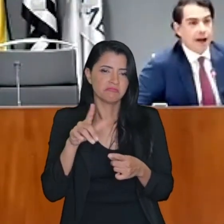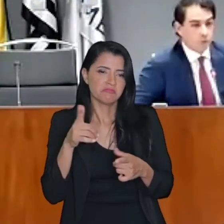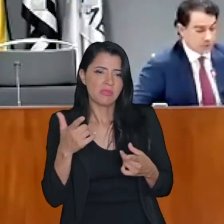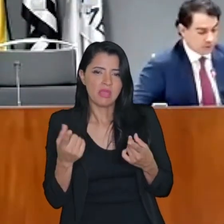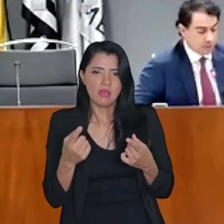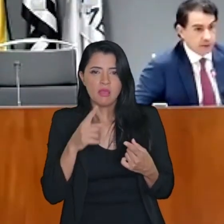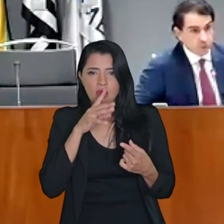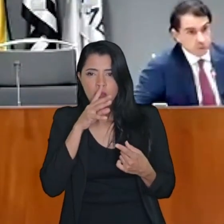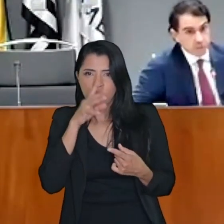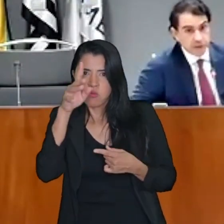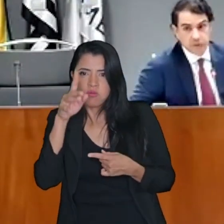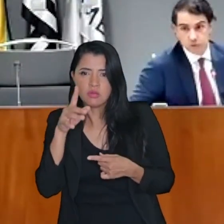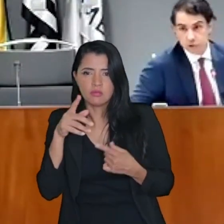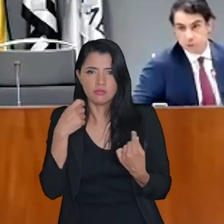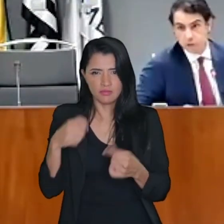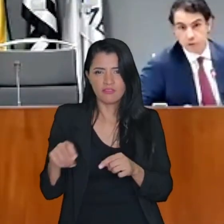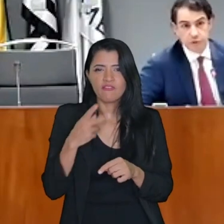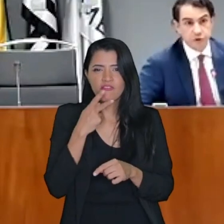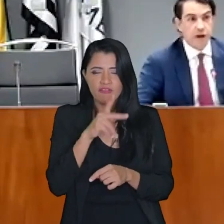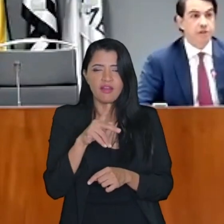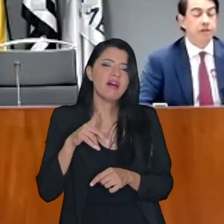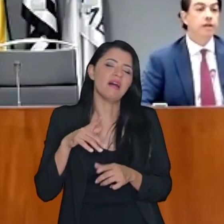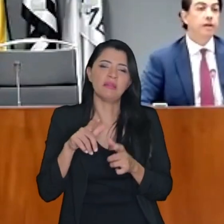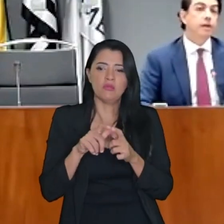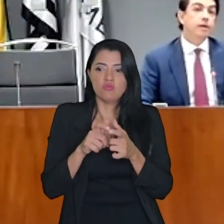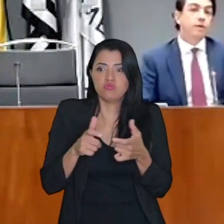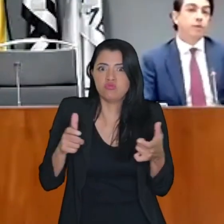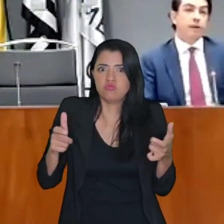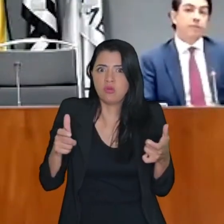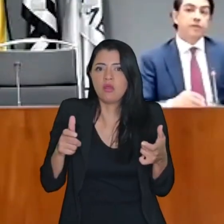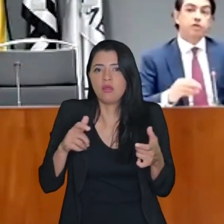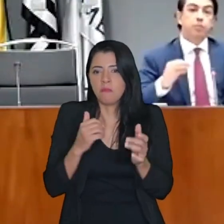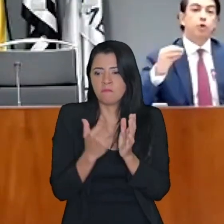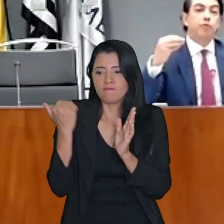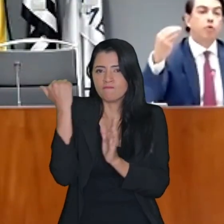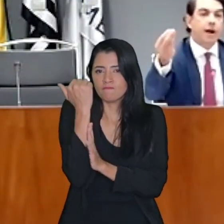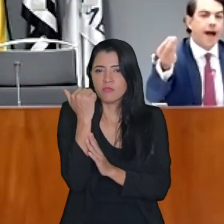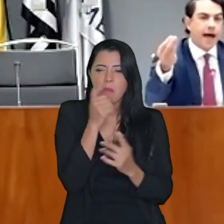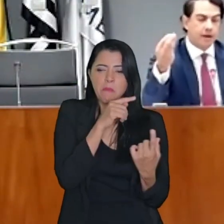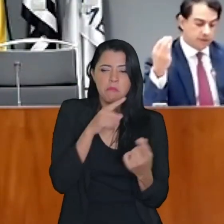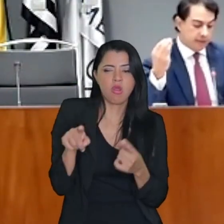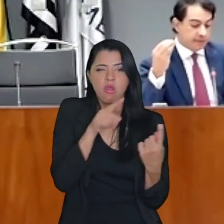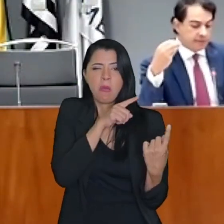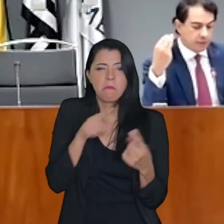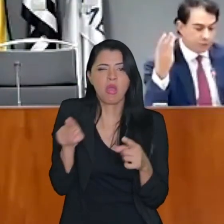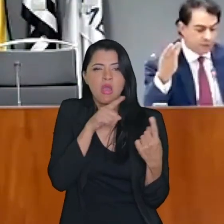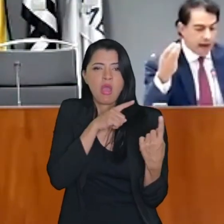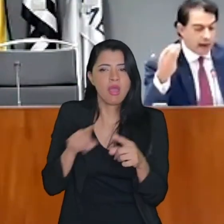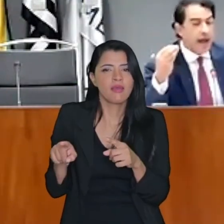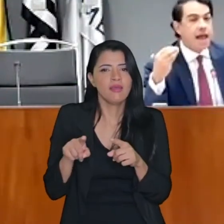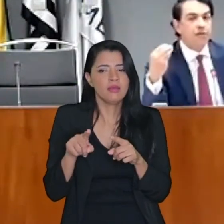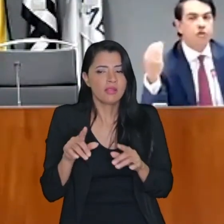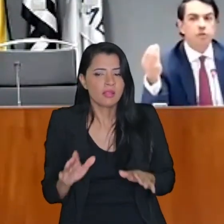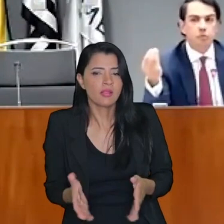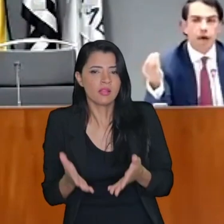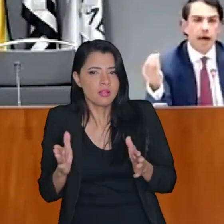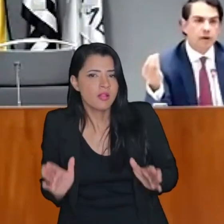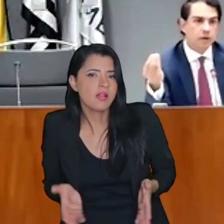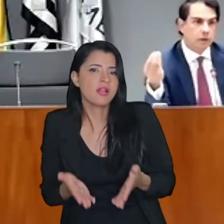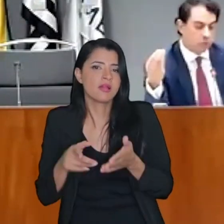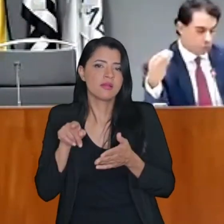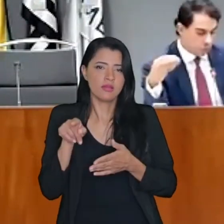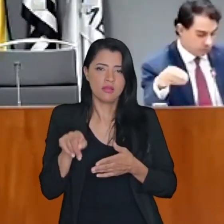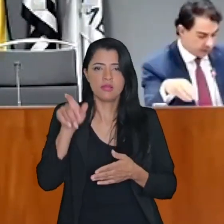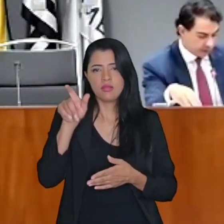inflar a acusação, aquilo que os americanos chamam de overcharging, para fins de provocar, incentivar,